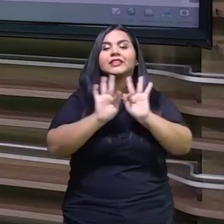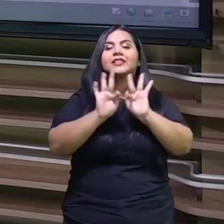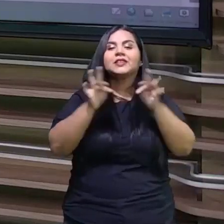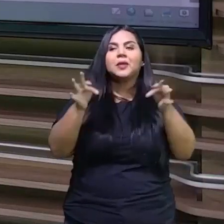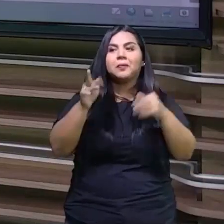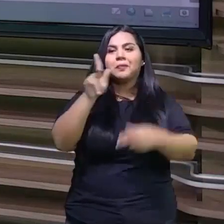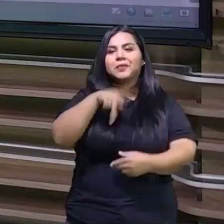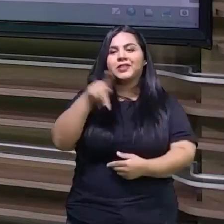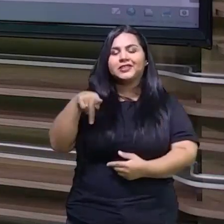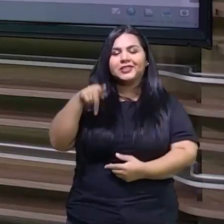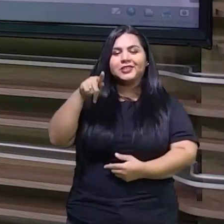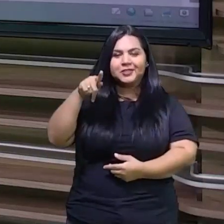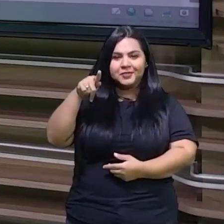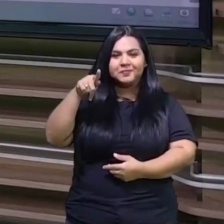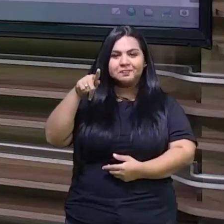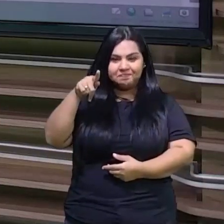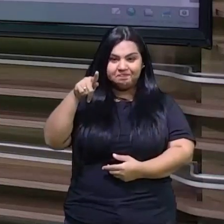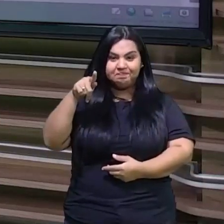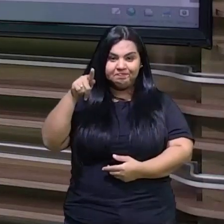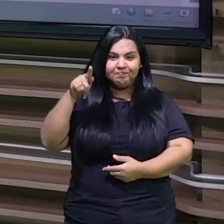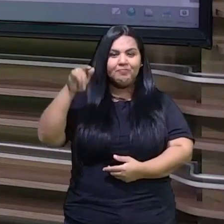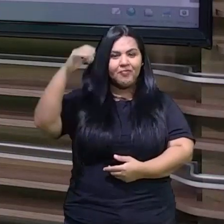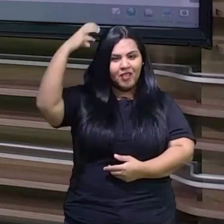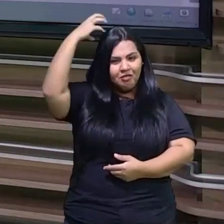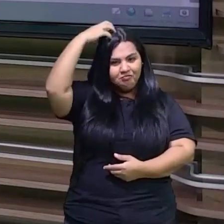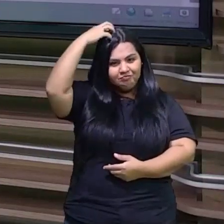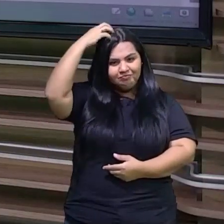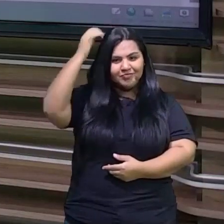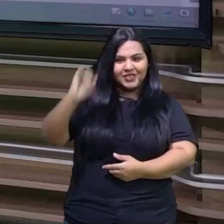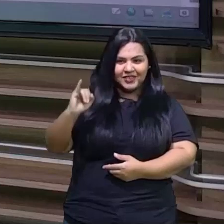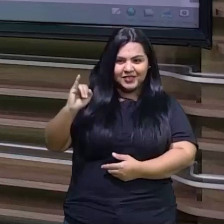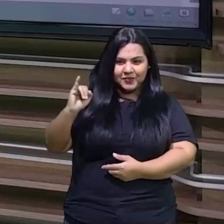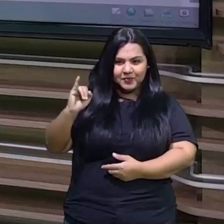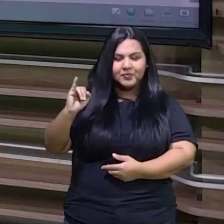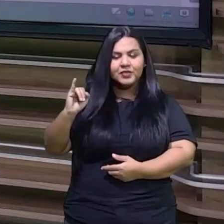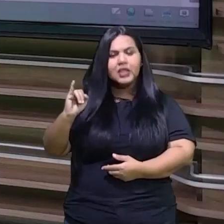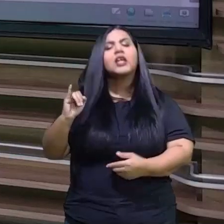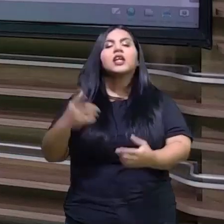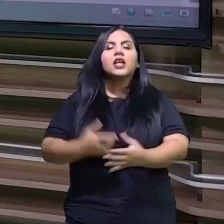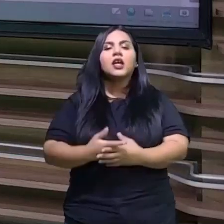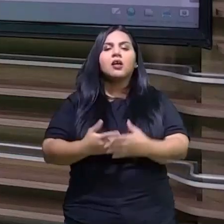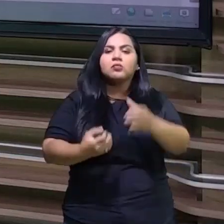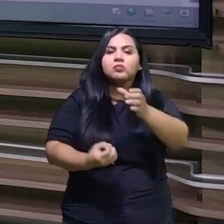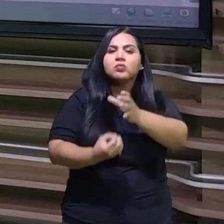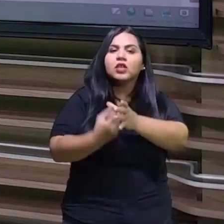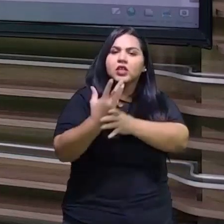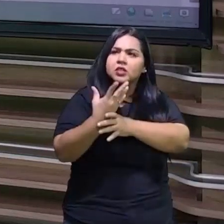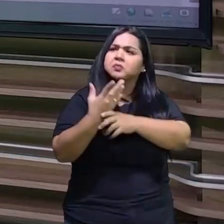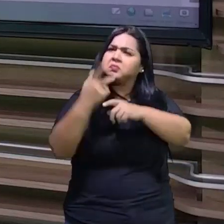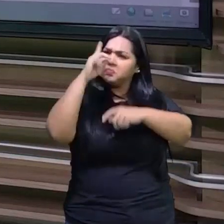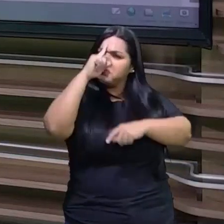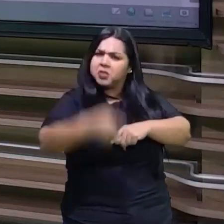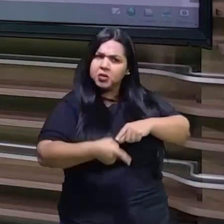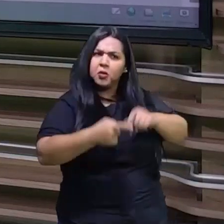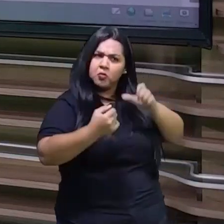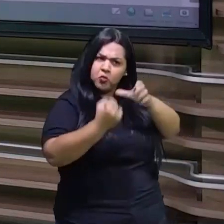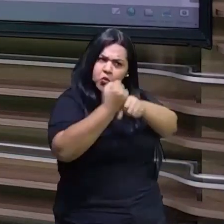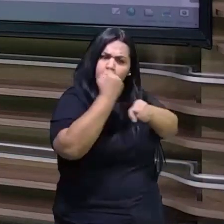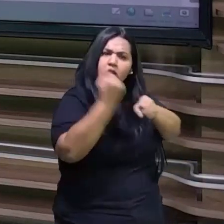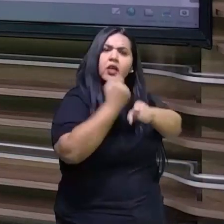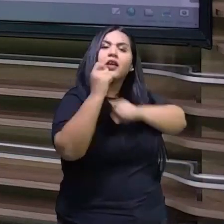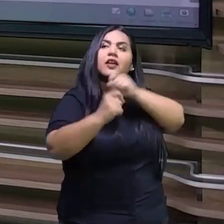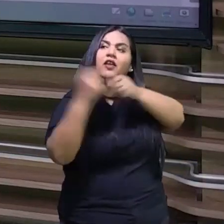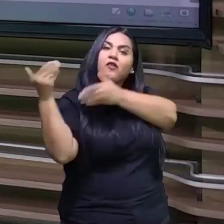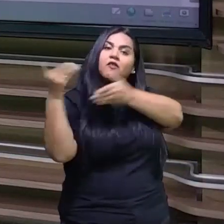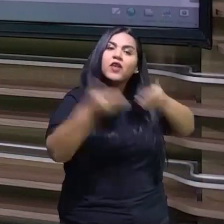princesa Isabel. É isso mesmo. Investiu pesado para que esse museu fosse construído, fosse levantado. E aí, quem é que vem para cá